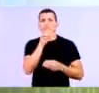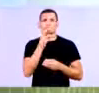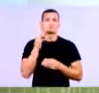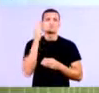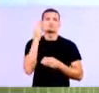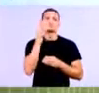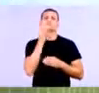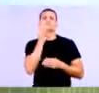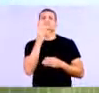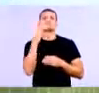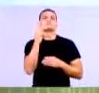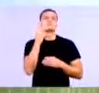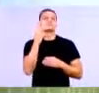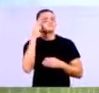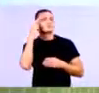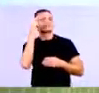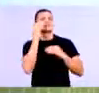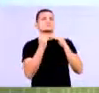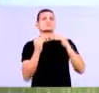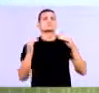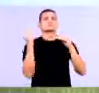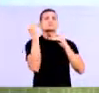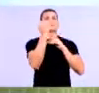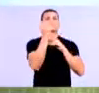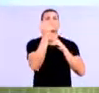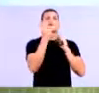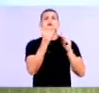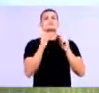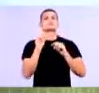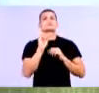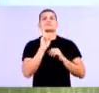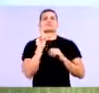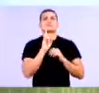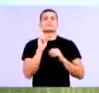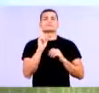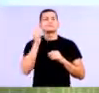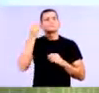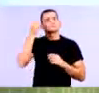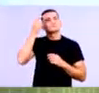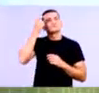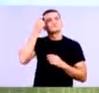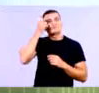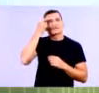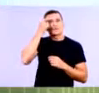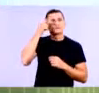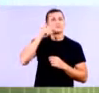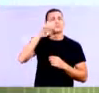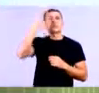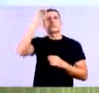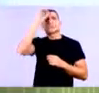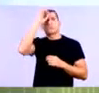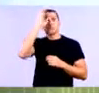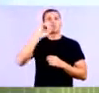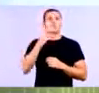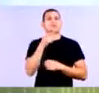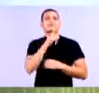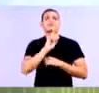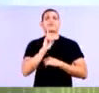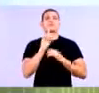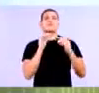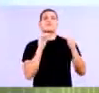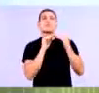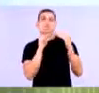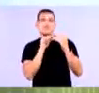teu chefe superior, se o superior, ele não está ciente ou ele não concorda? Em